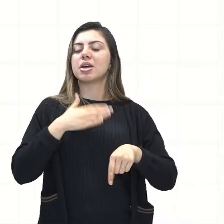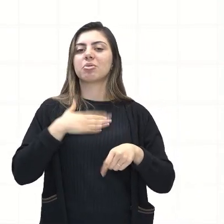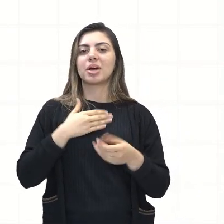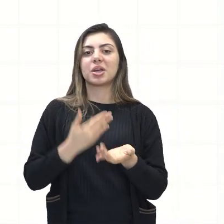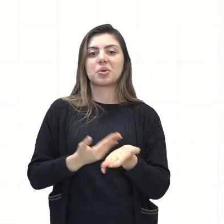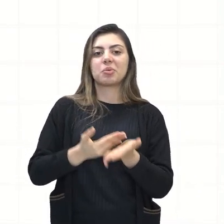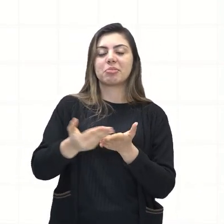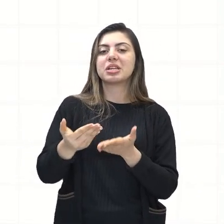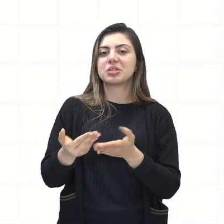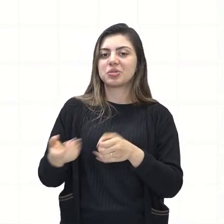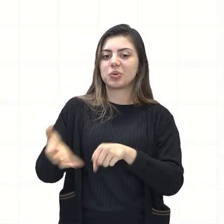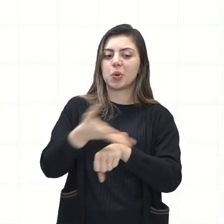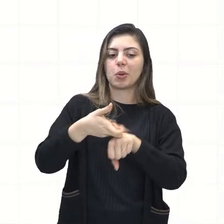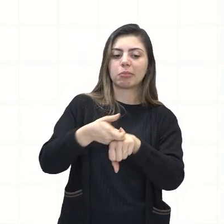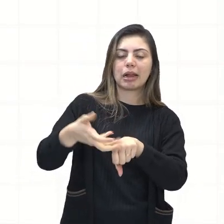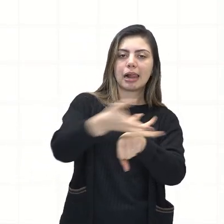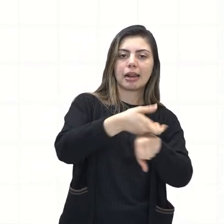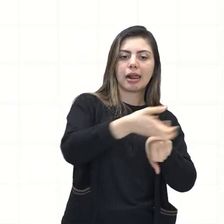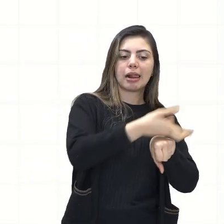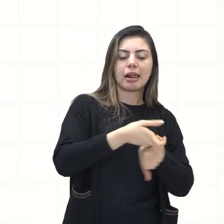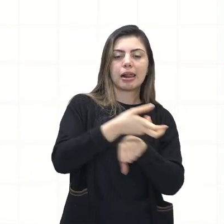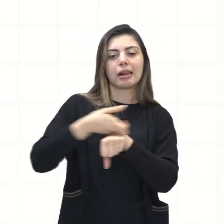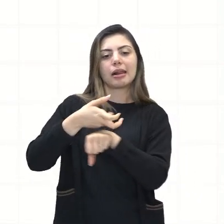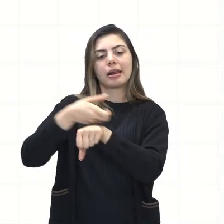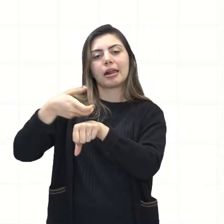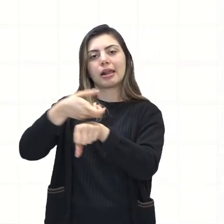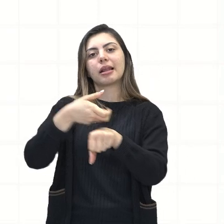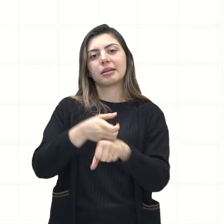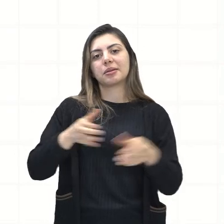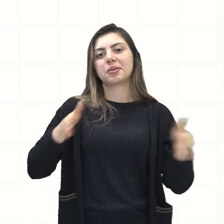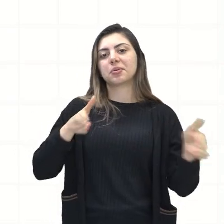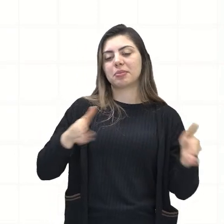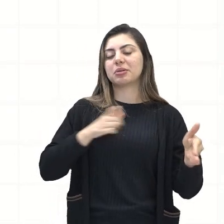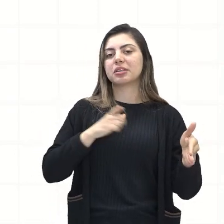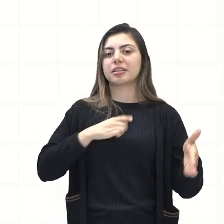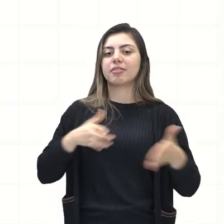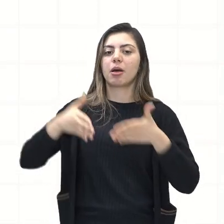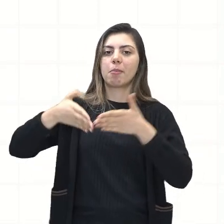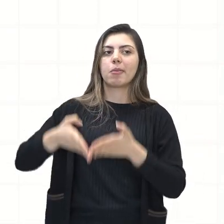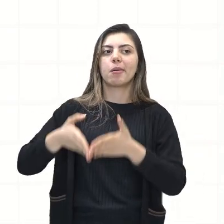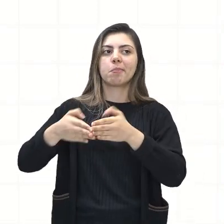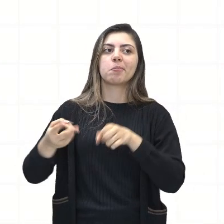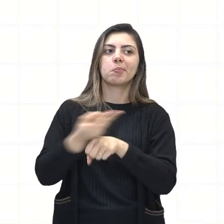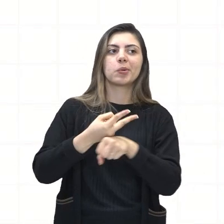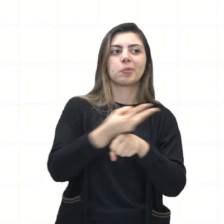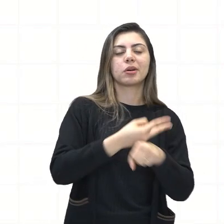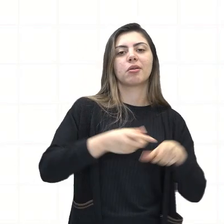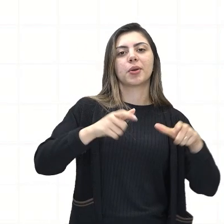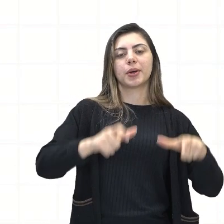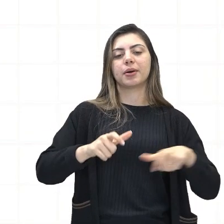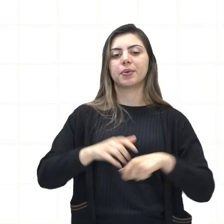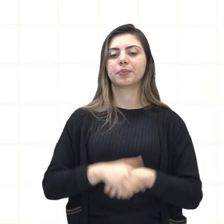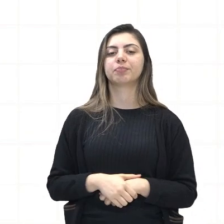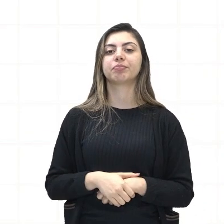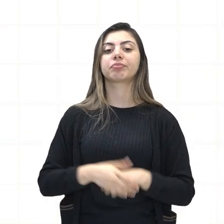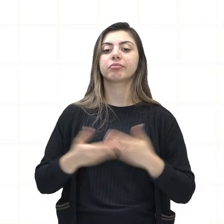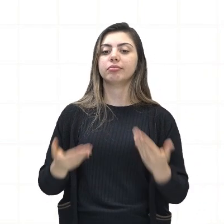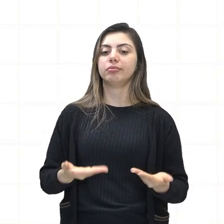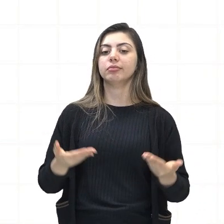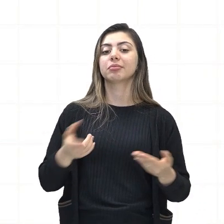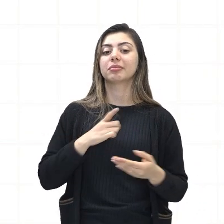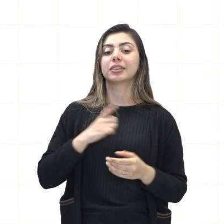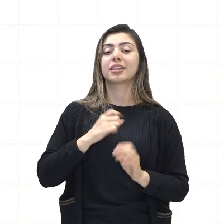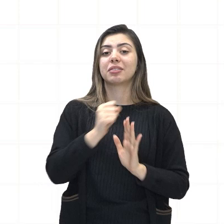da época, né? Ao longo dessa época aí das grandes navegações. Então, como a gente vai ver na próxima tela, durante quase